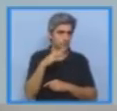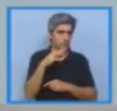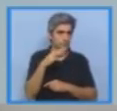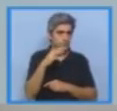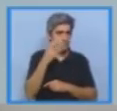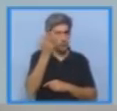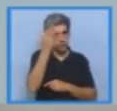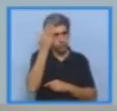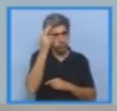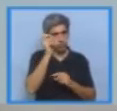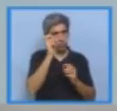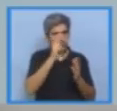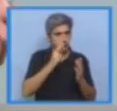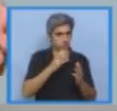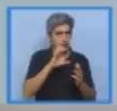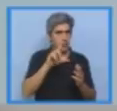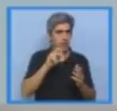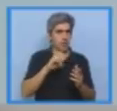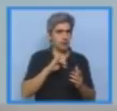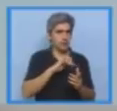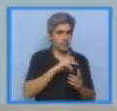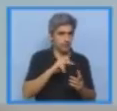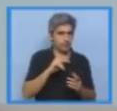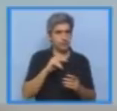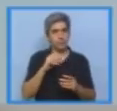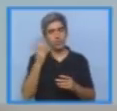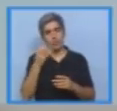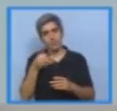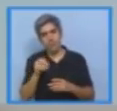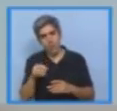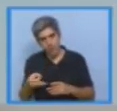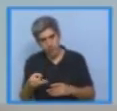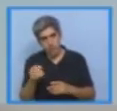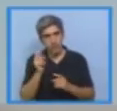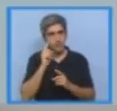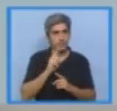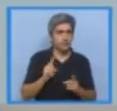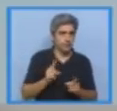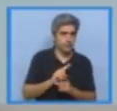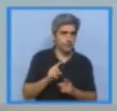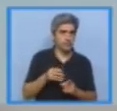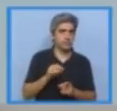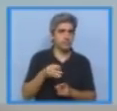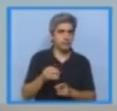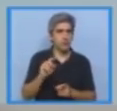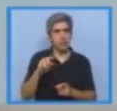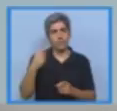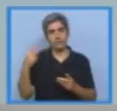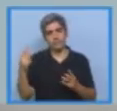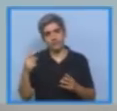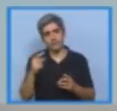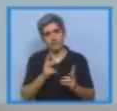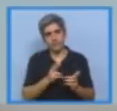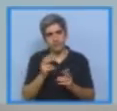mais erudita, da pintura clássica, até elementos da cultura pop e de música pop, ou outros elementos de